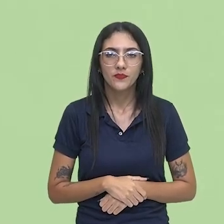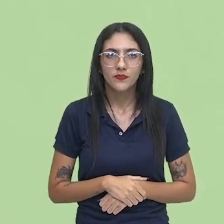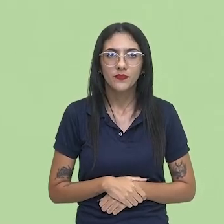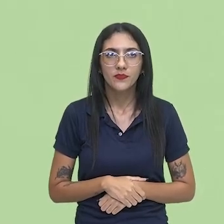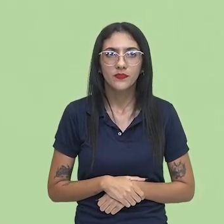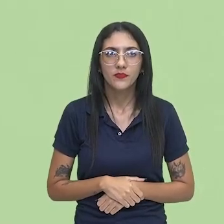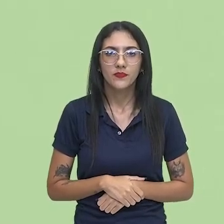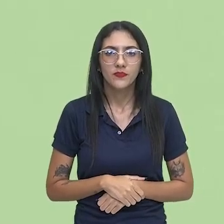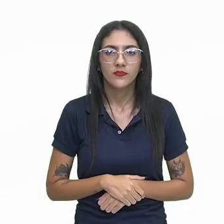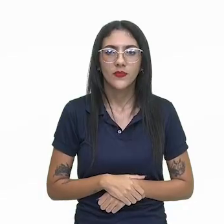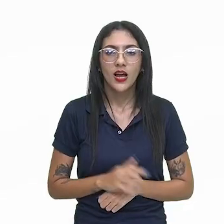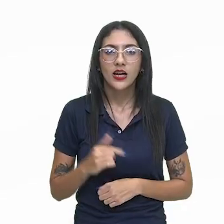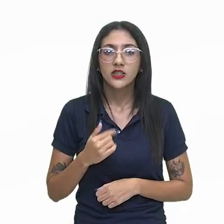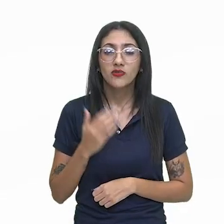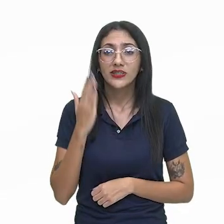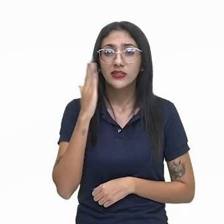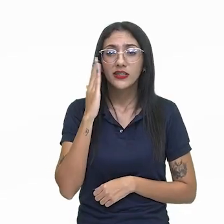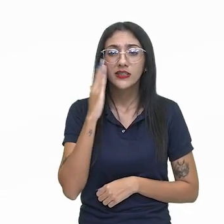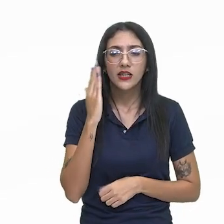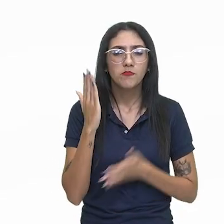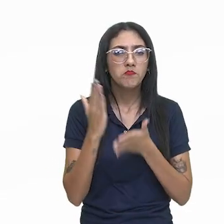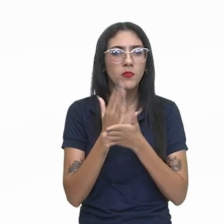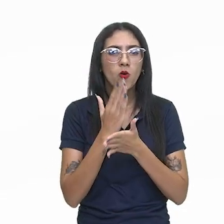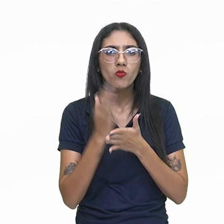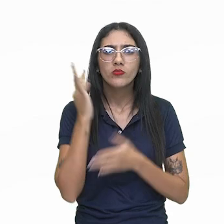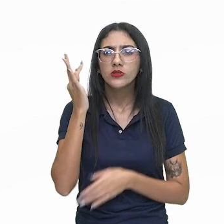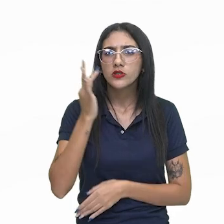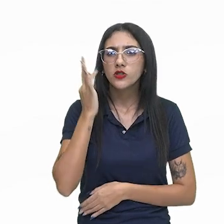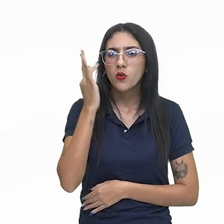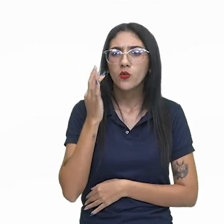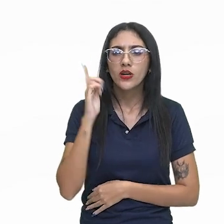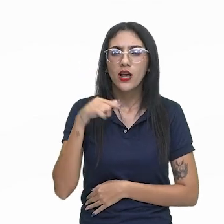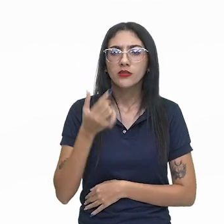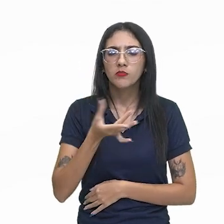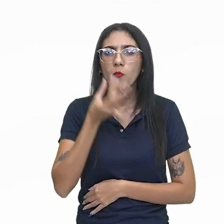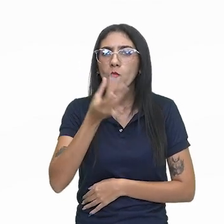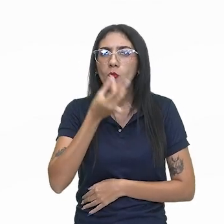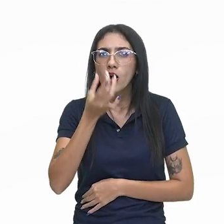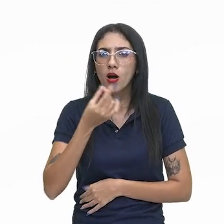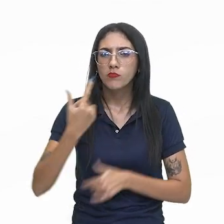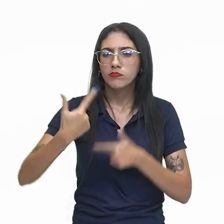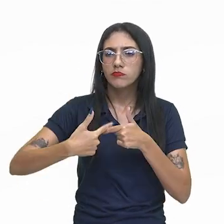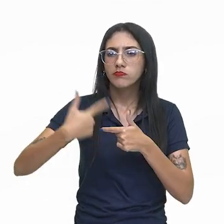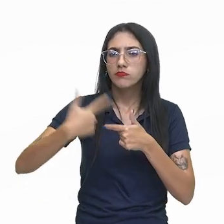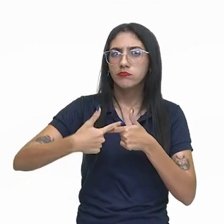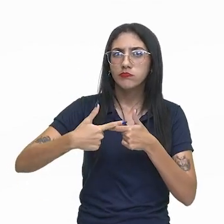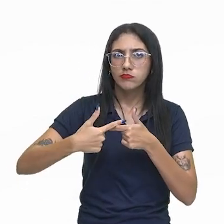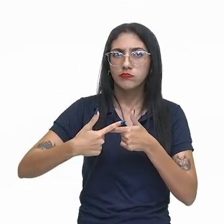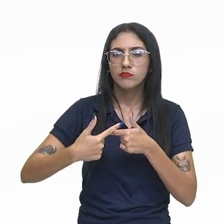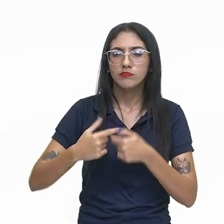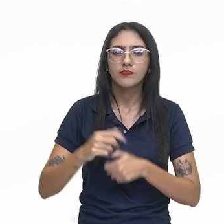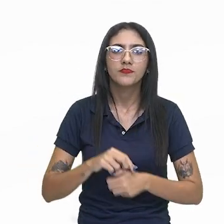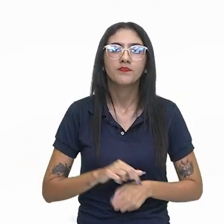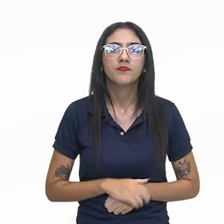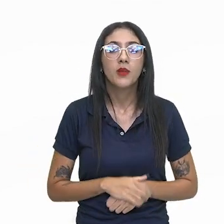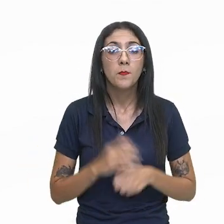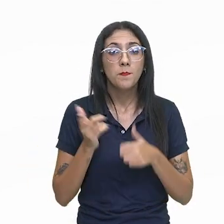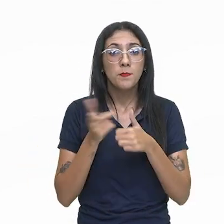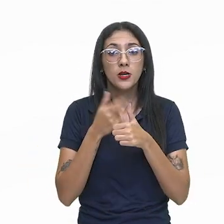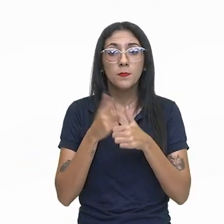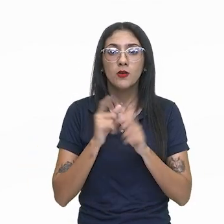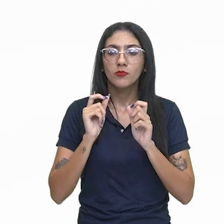alguns pensamentos relacionados às críticas da hipótese autotrófica. A primeira,